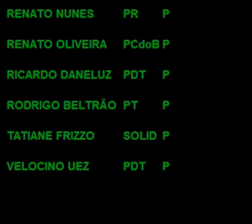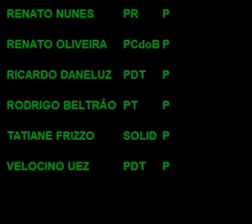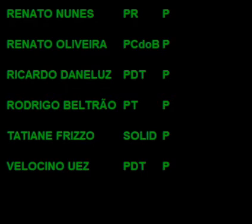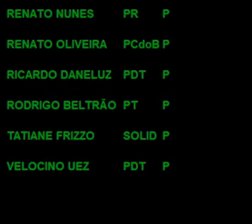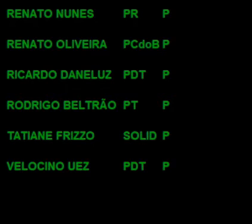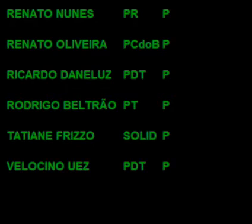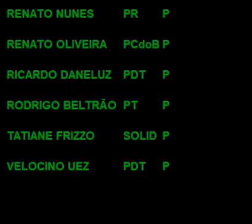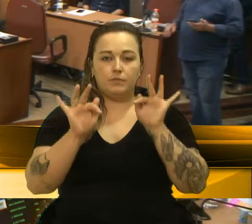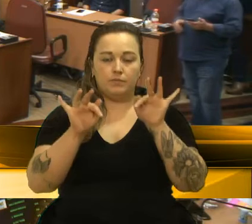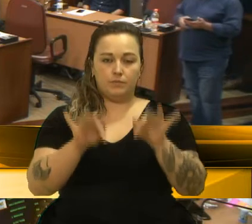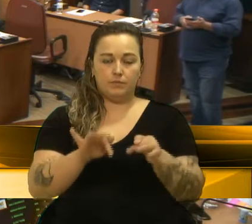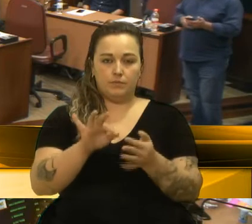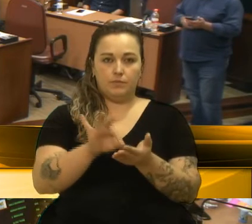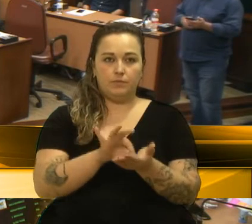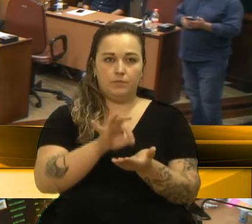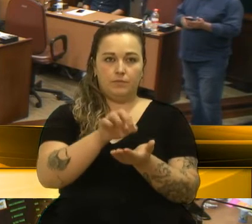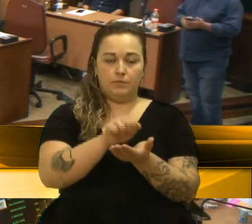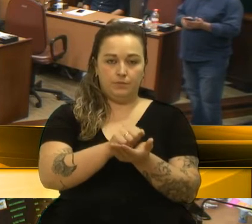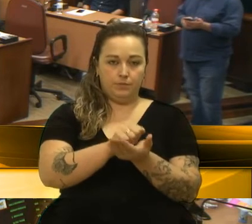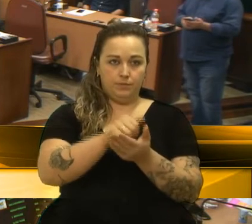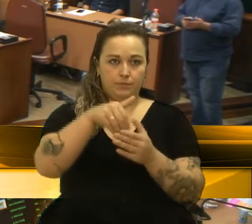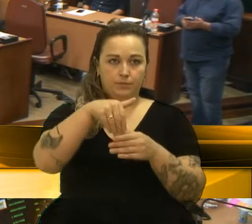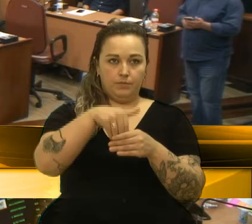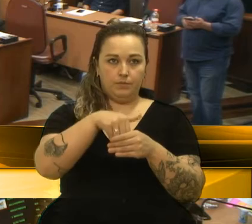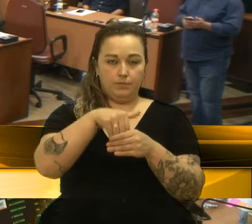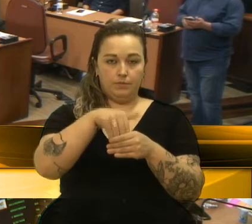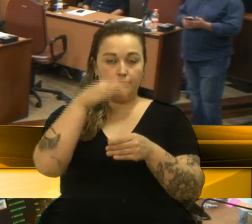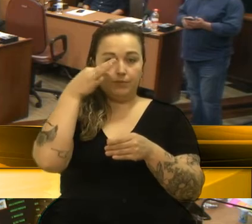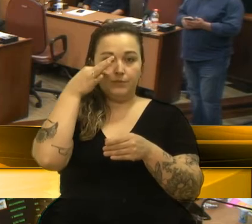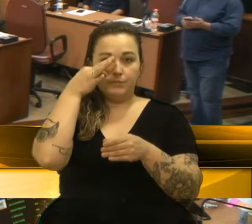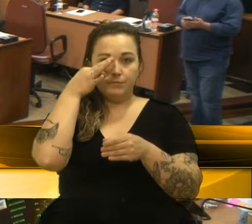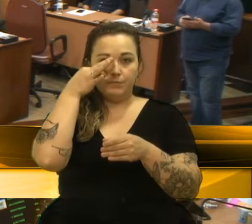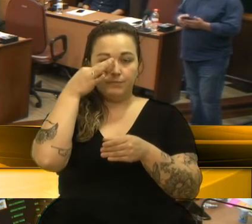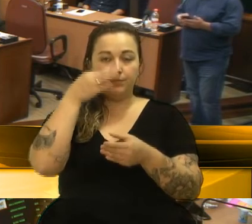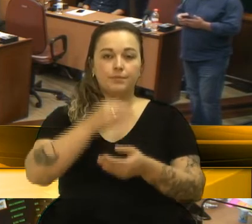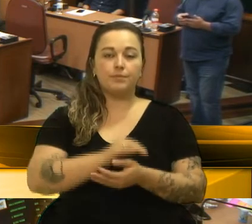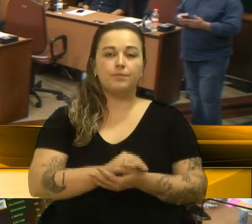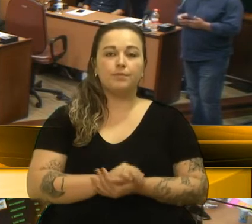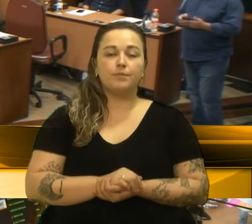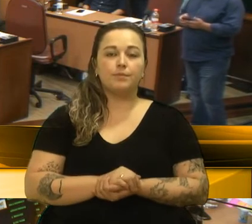Encerrado o registro das presenças,